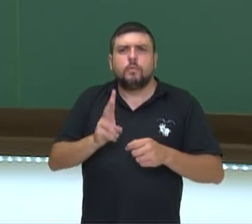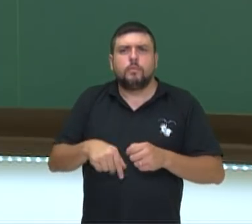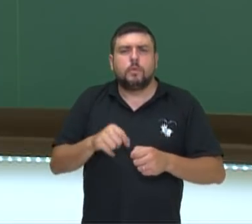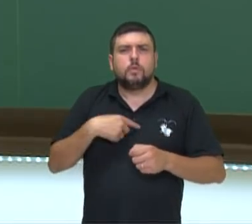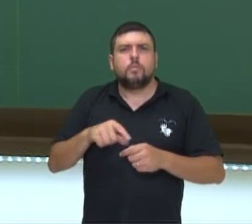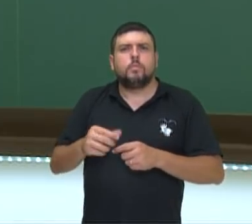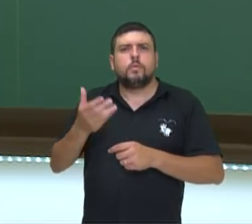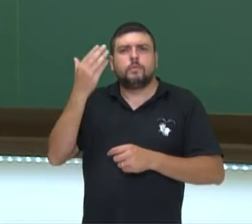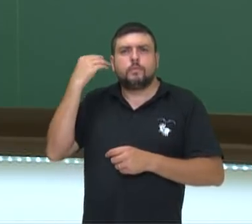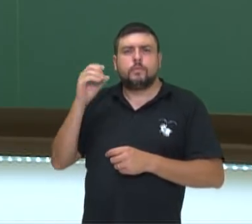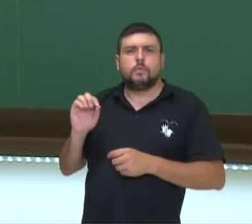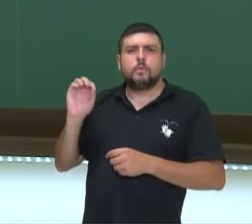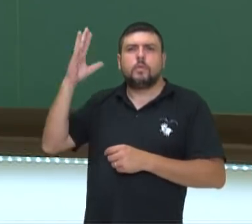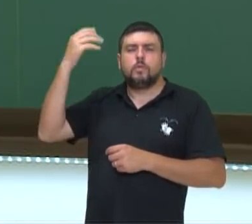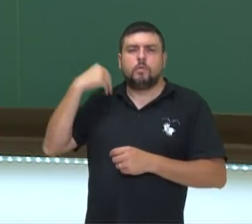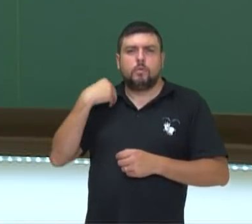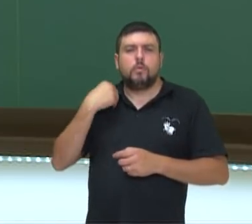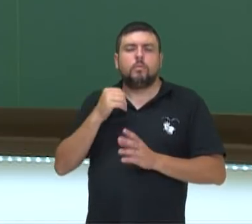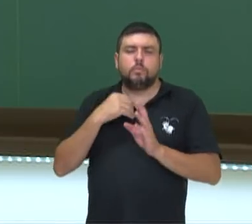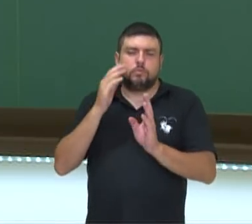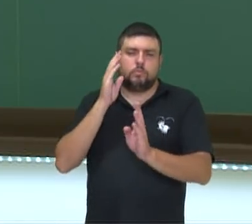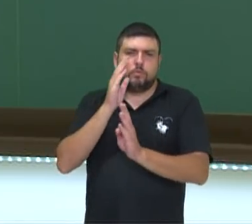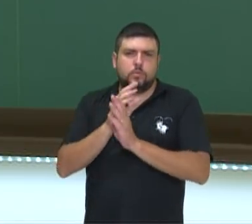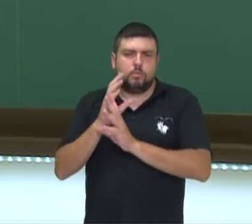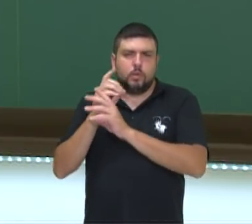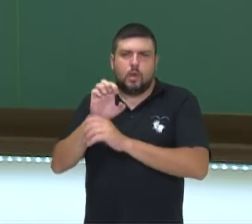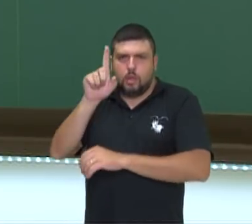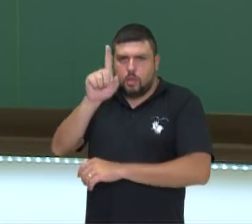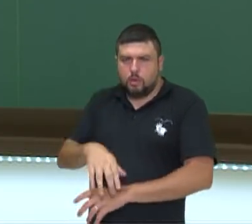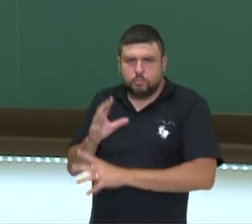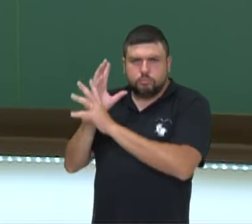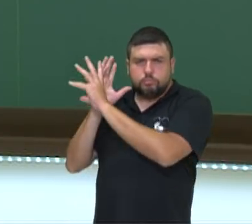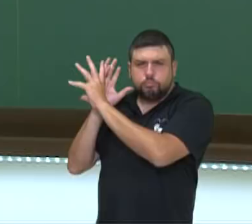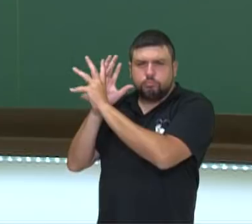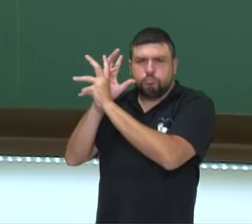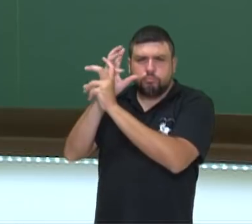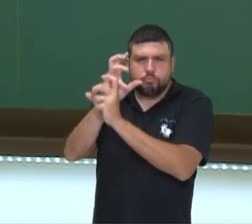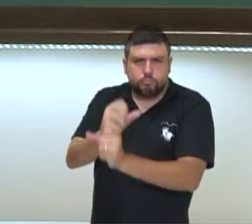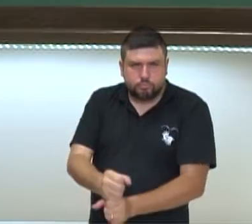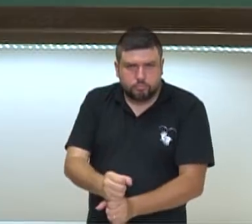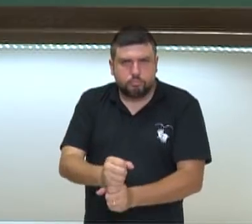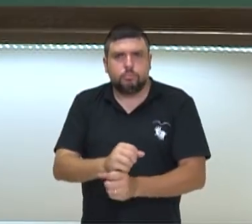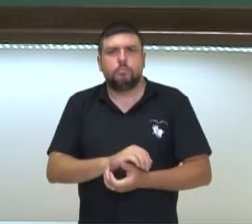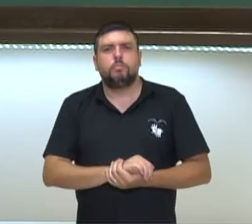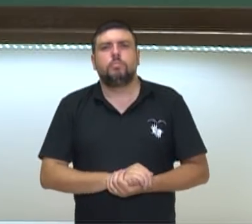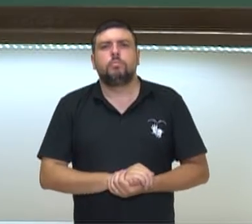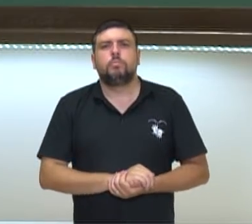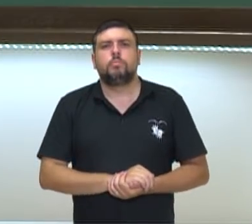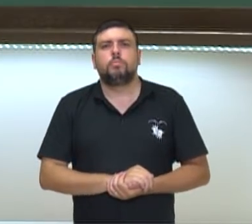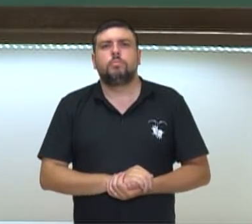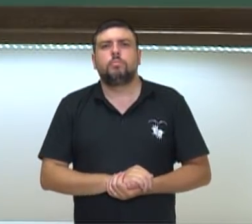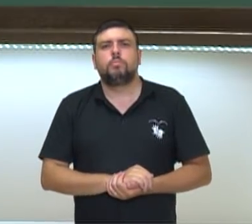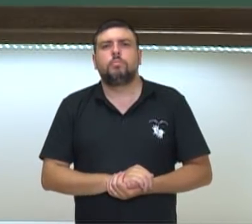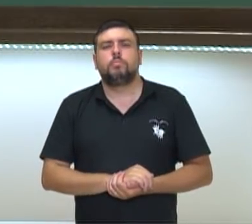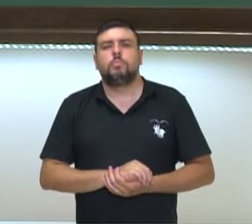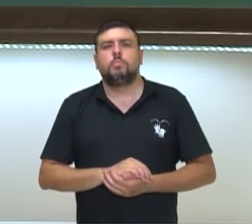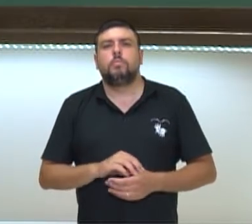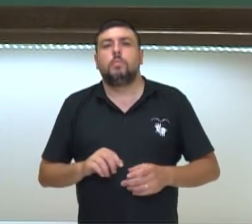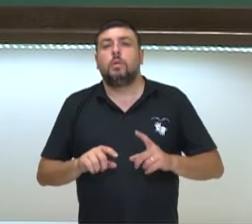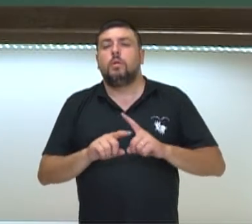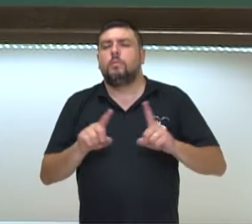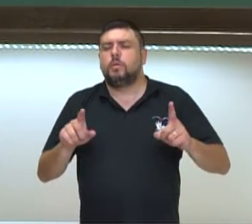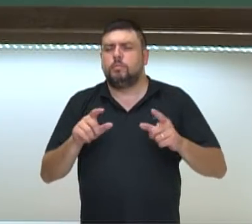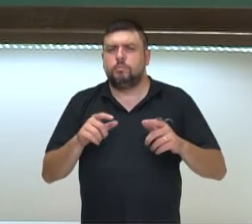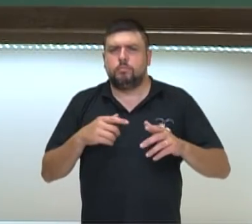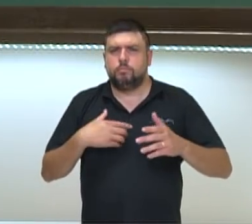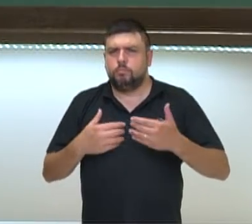aconteceu no passado, por isso é uma recapitulação. Mas não importa se você errou ou acertou.